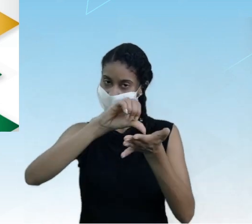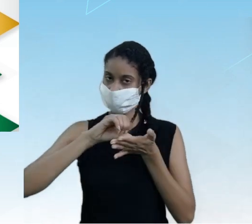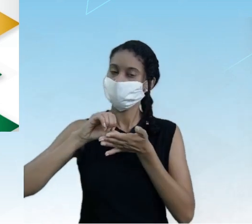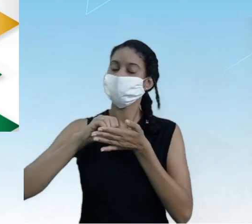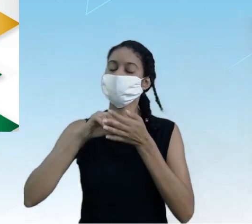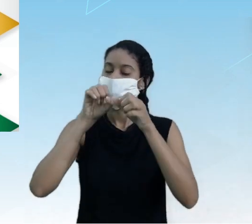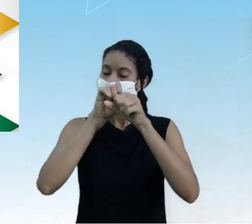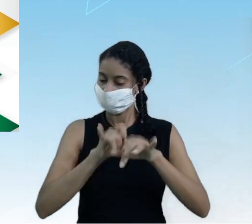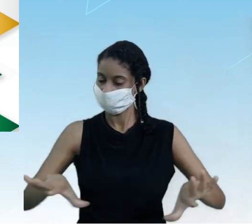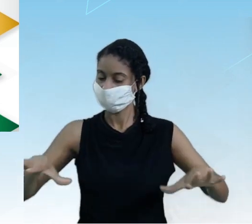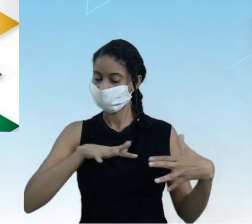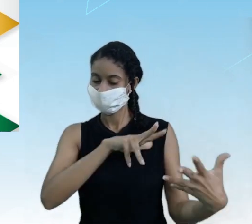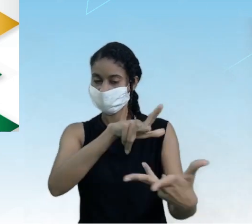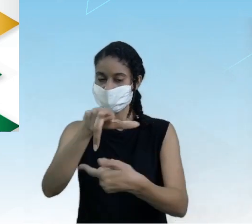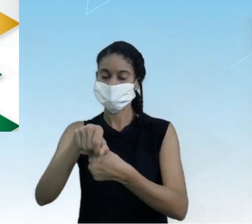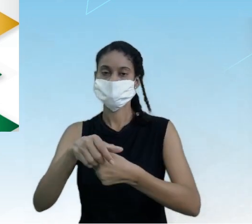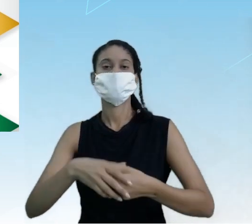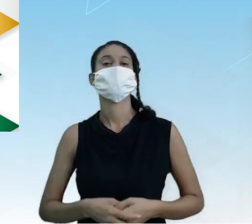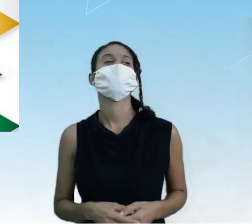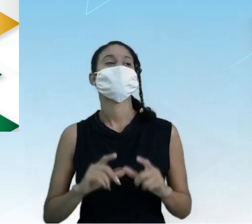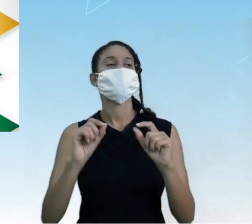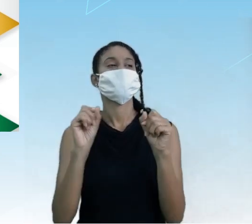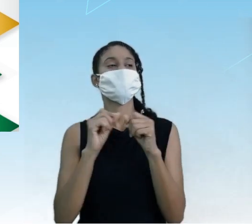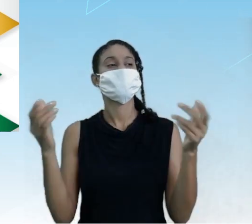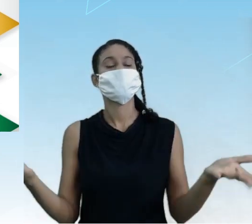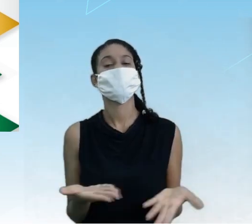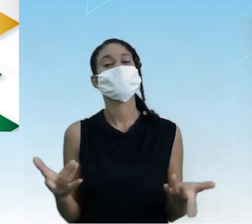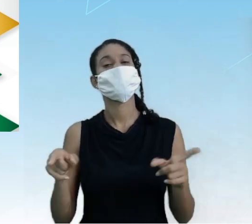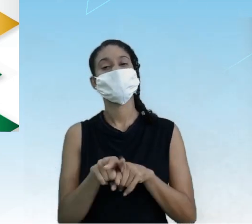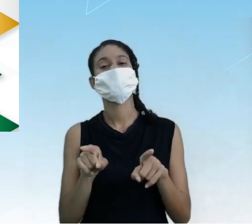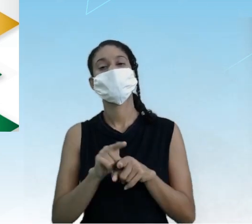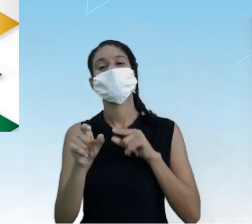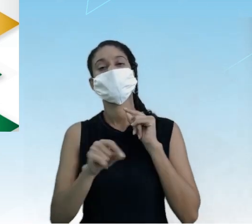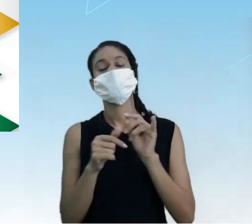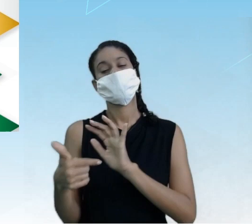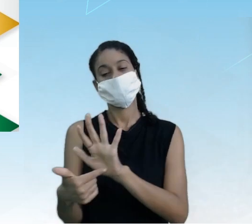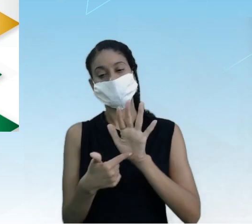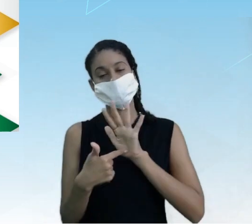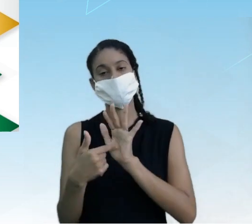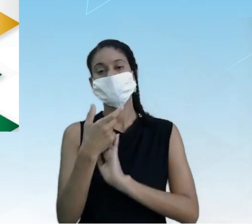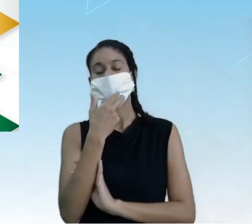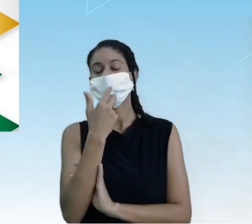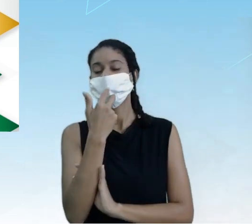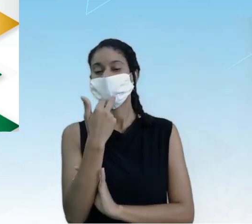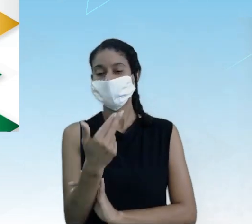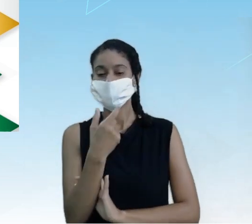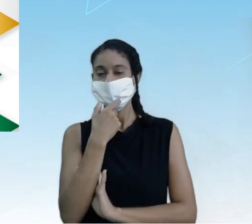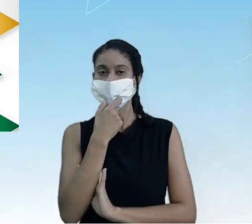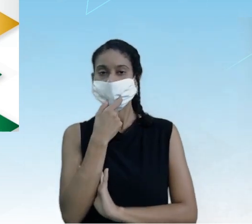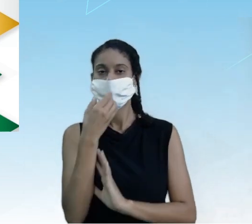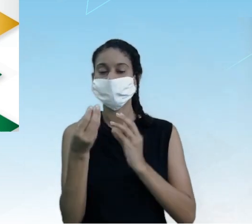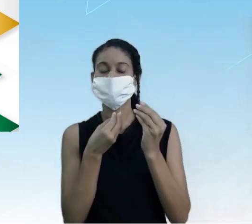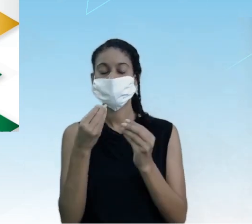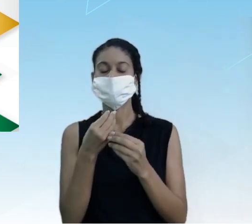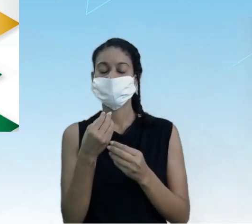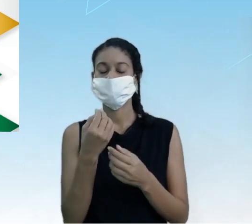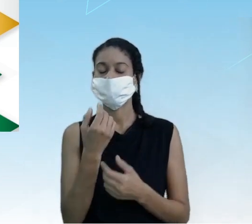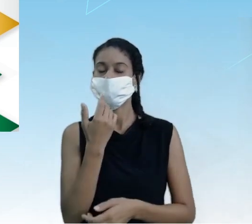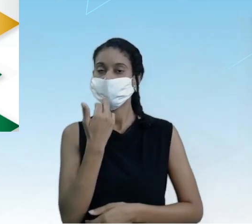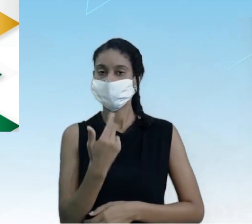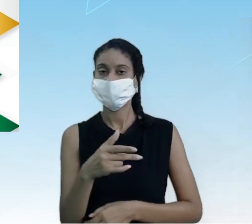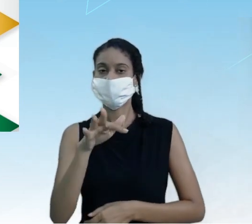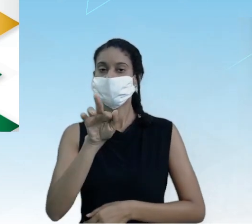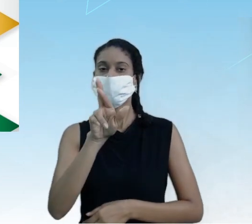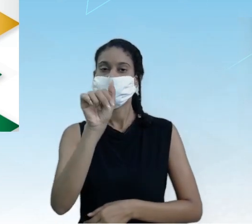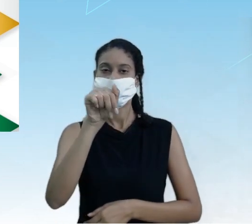espalhou no mundo inteiro. E o que faz hoje também o reflexo do inglês como língua franca. Bora